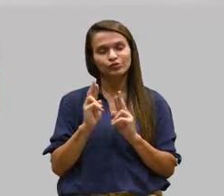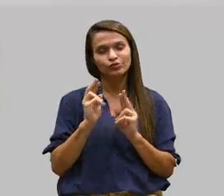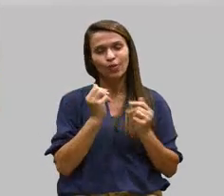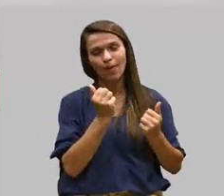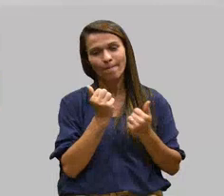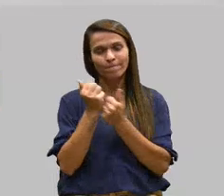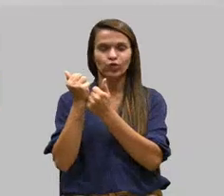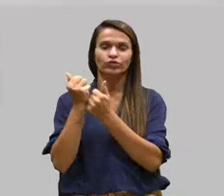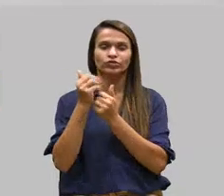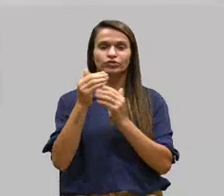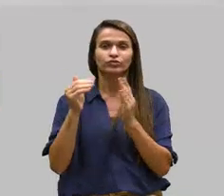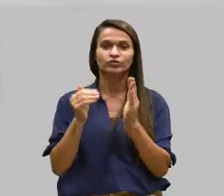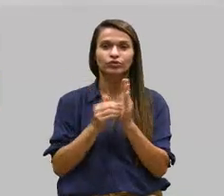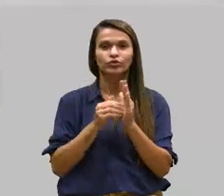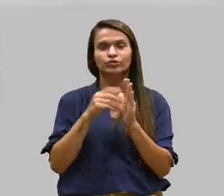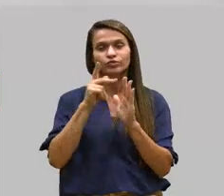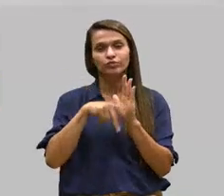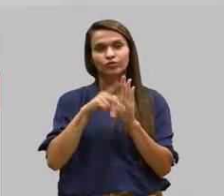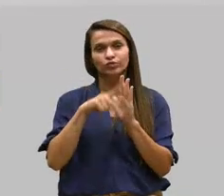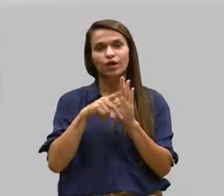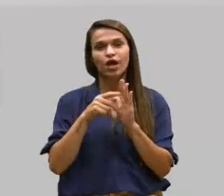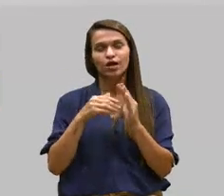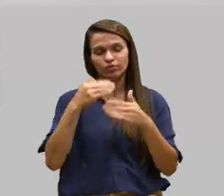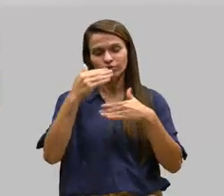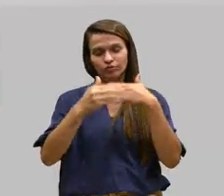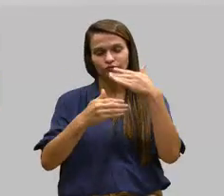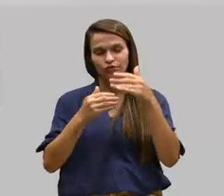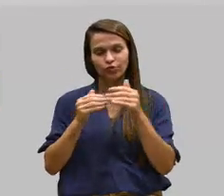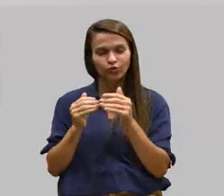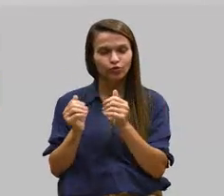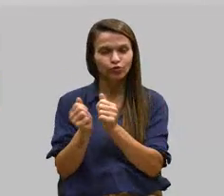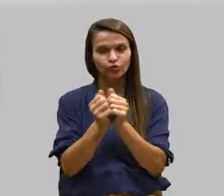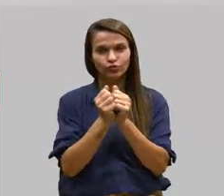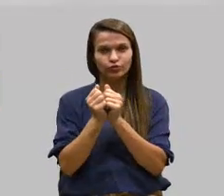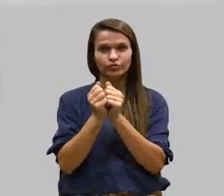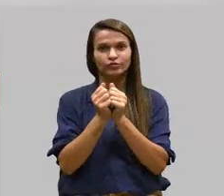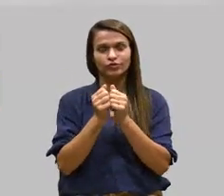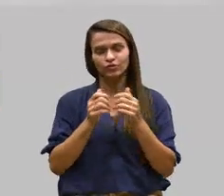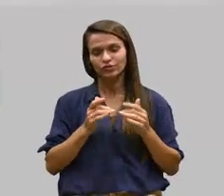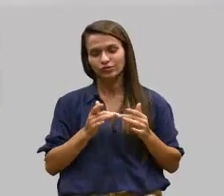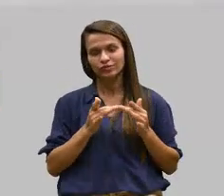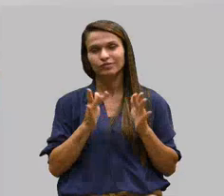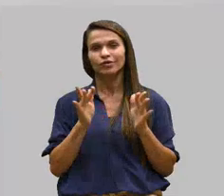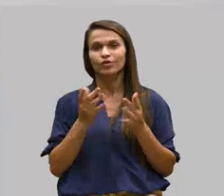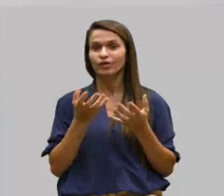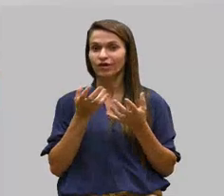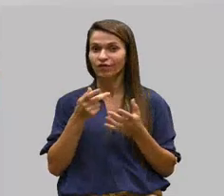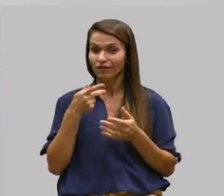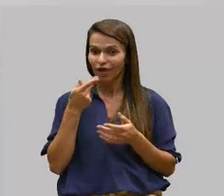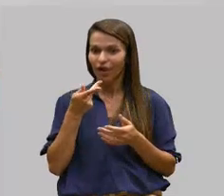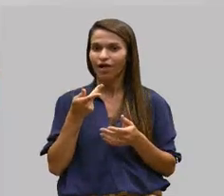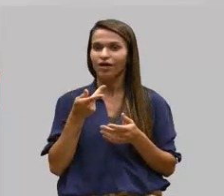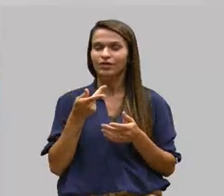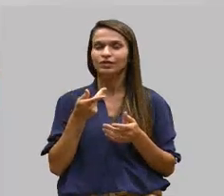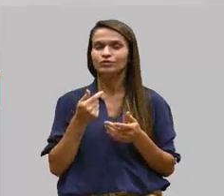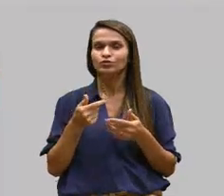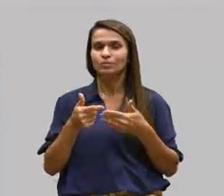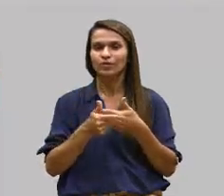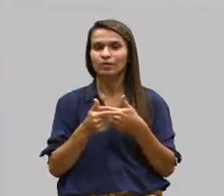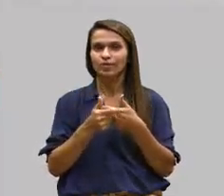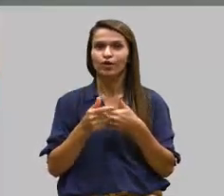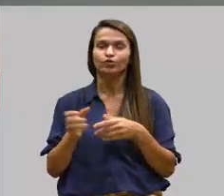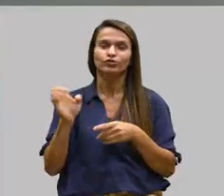os projetos né uma construção conjunta e a gente está à disposição só Que Eu Gostaria de reforçar esse papel aqui do Estado